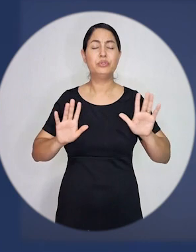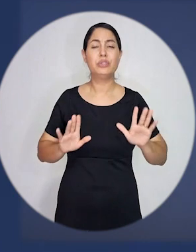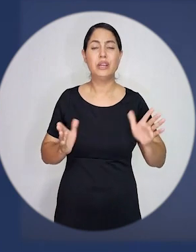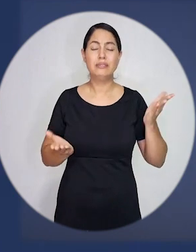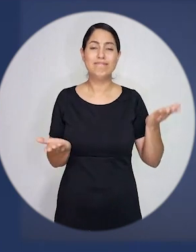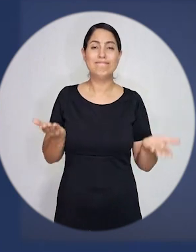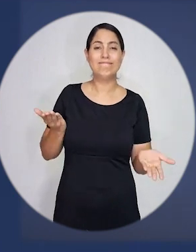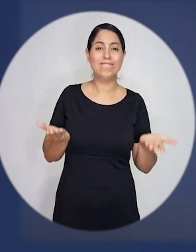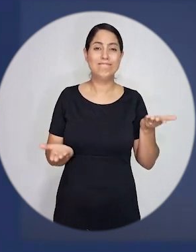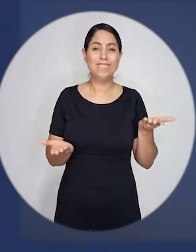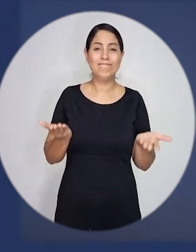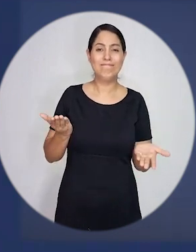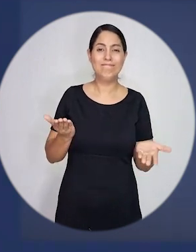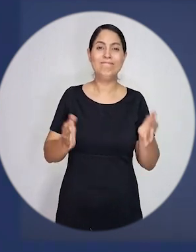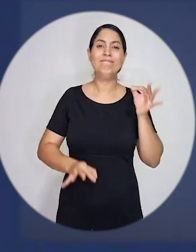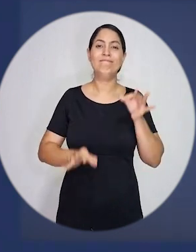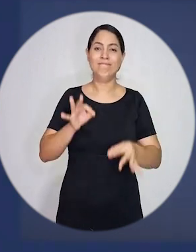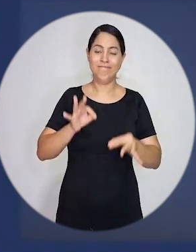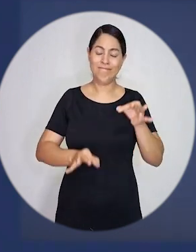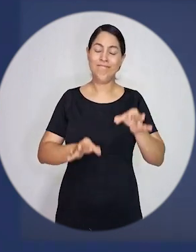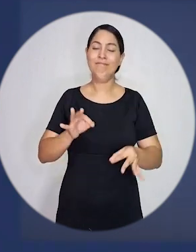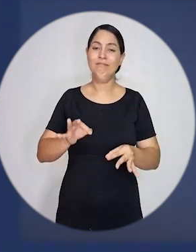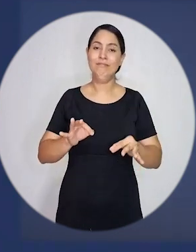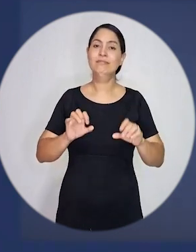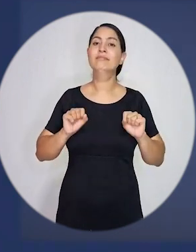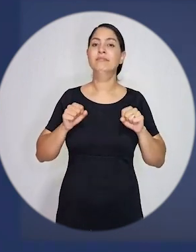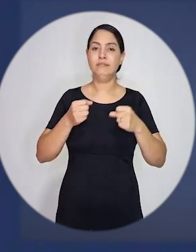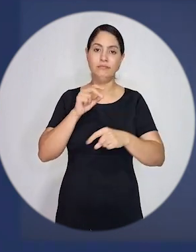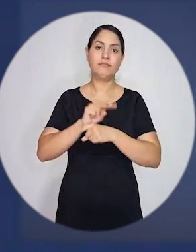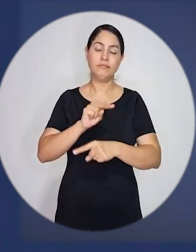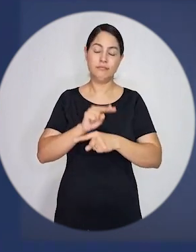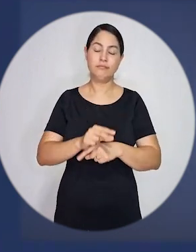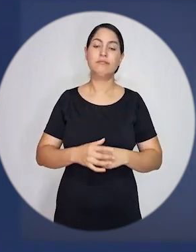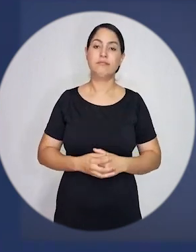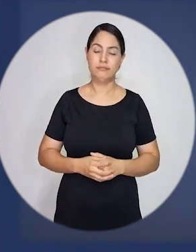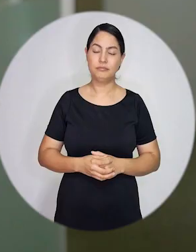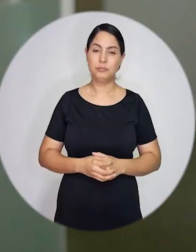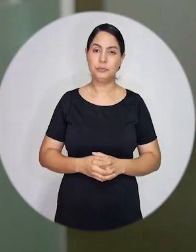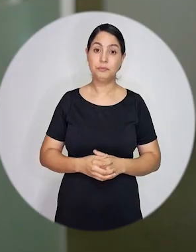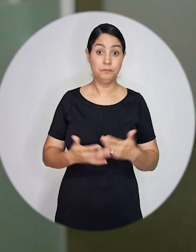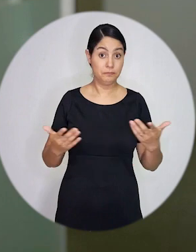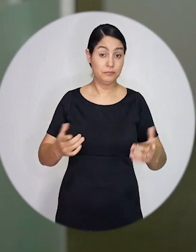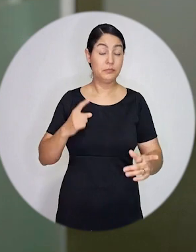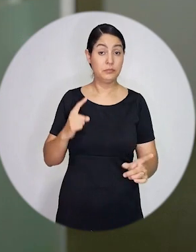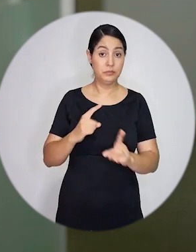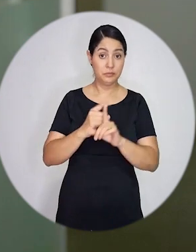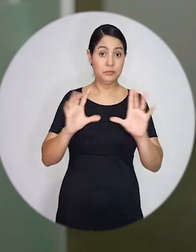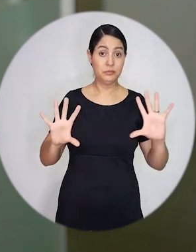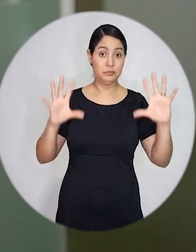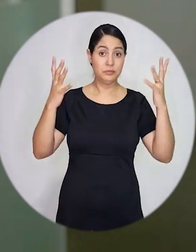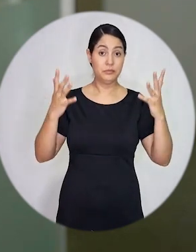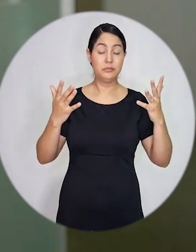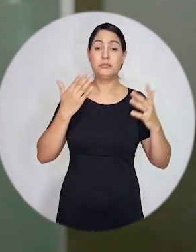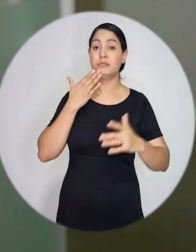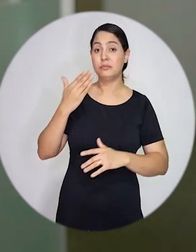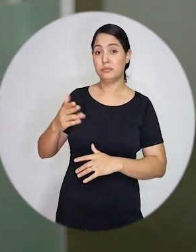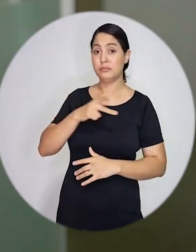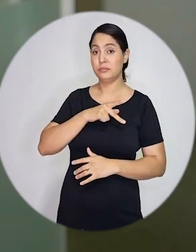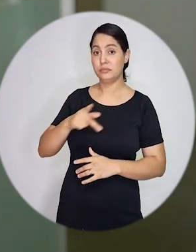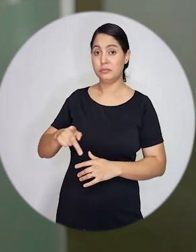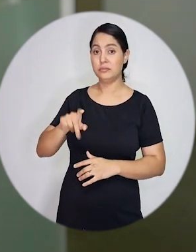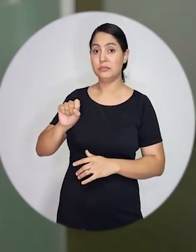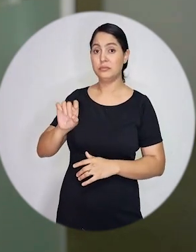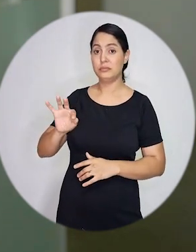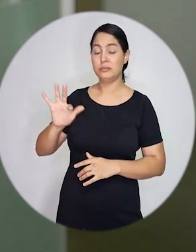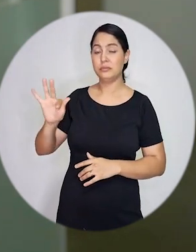e postulações igualmente justas ou pelo menos defensáveis. Ao longo do encontro, a OAB solicitou ao presidente